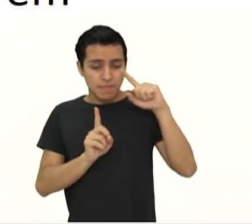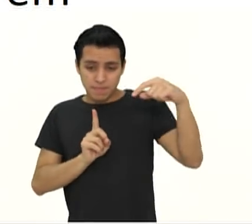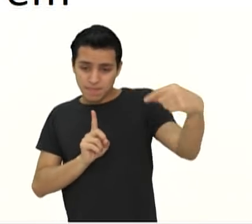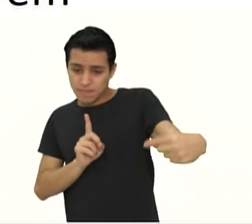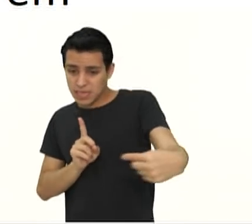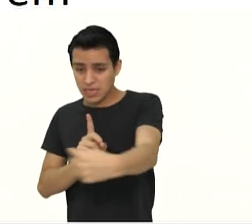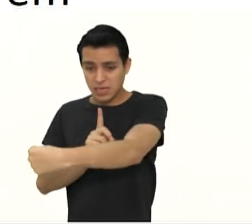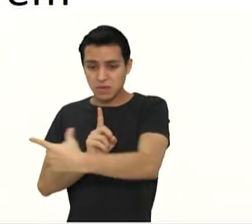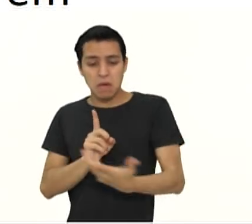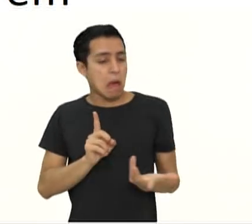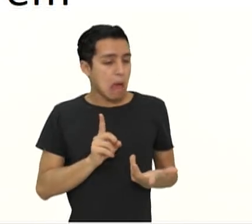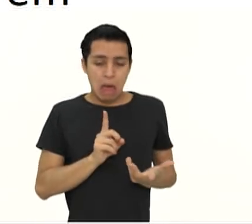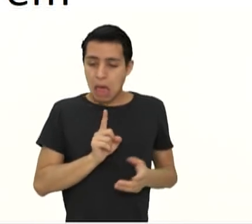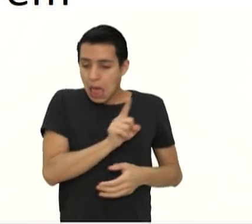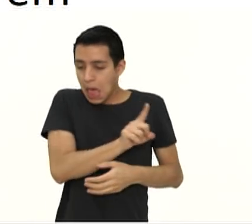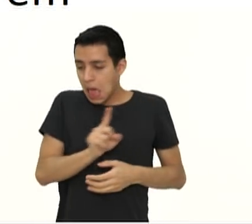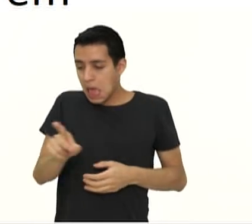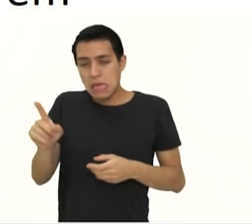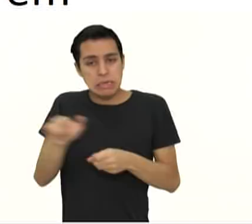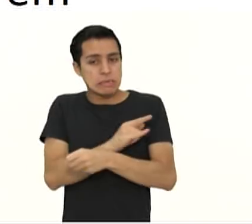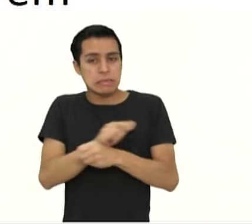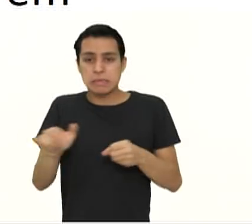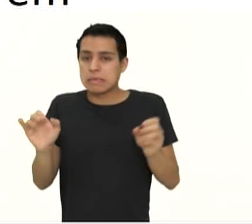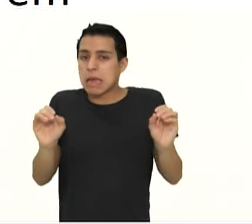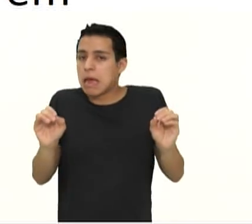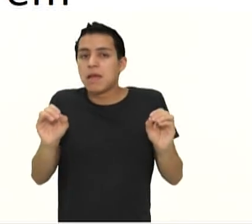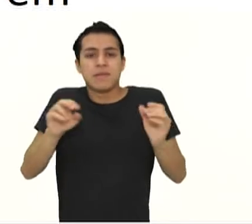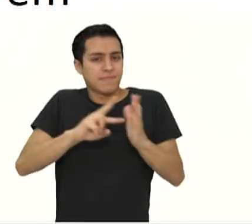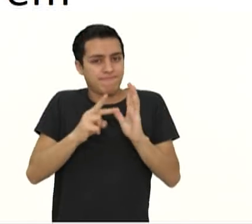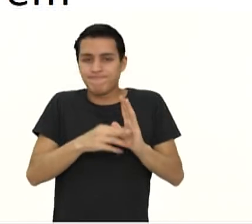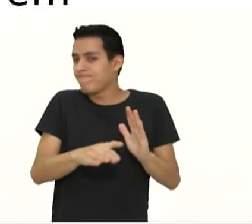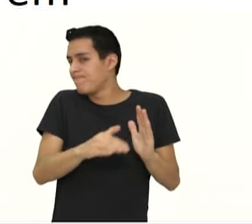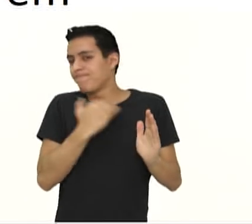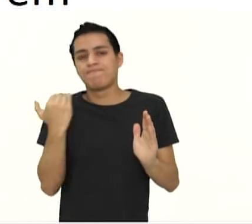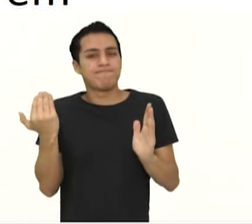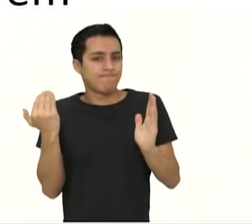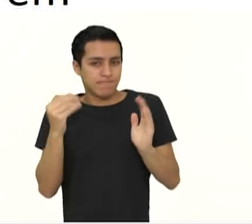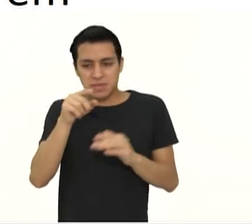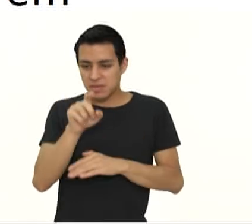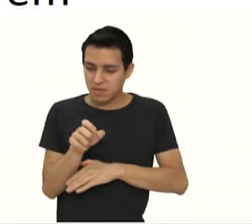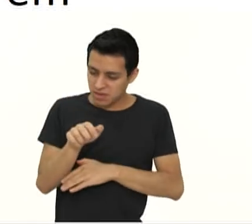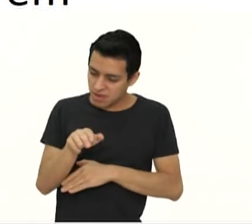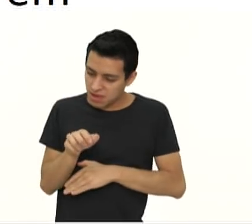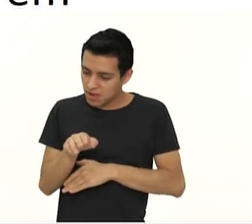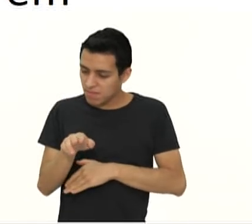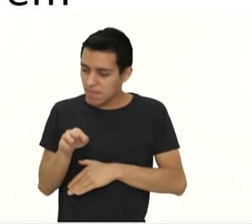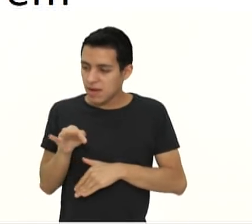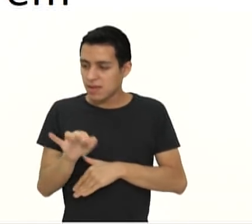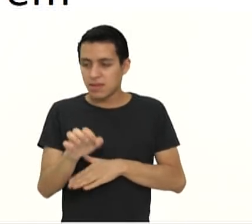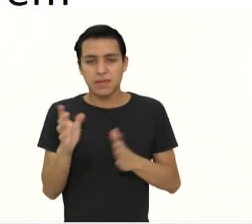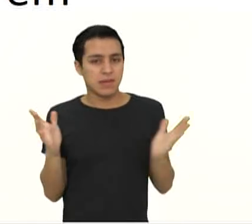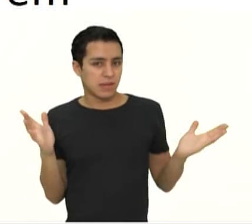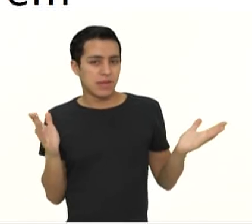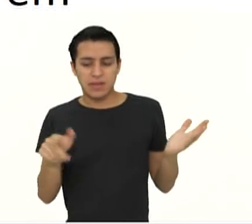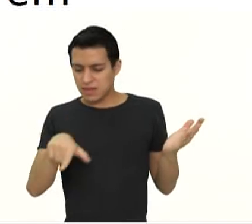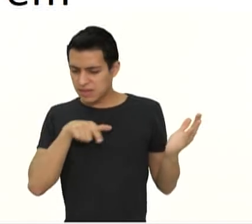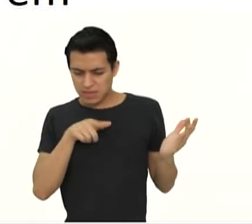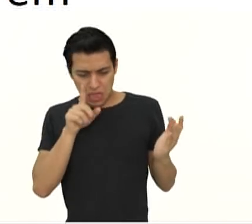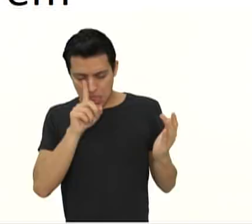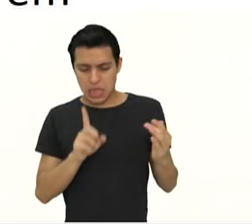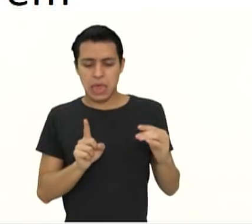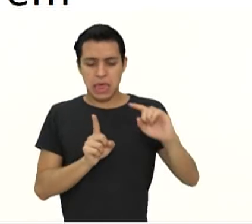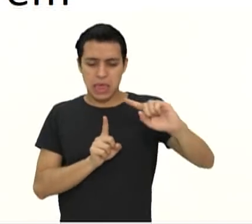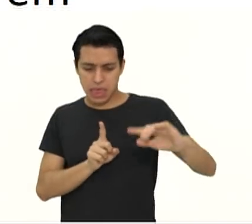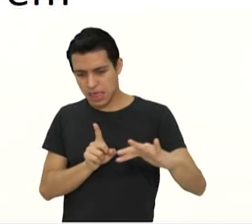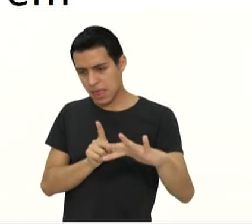que não estejam ameaçadas, então o rei está em checkmate. Então, você ameaçou ele, colocou em xeque,